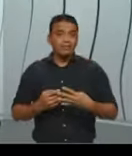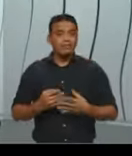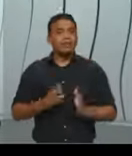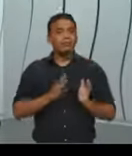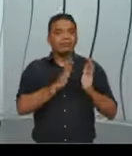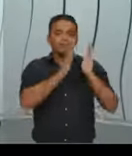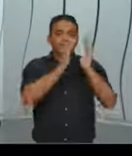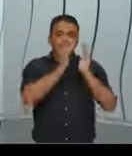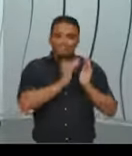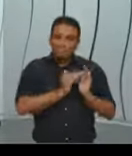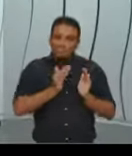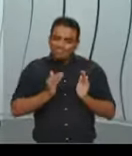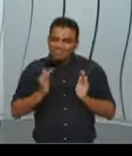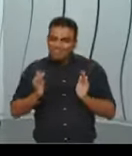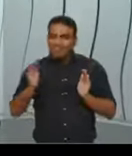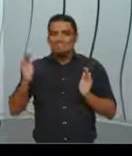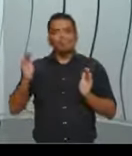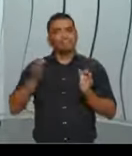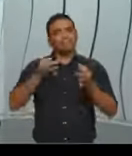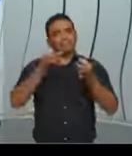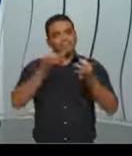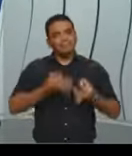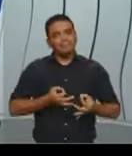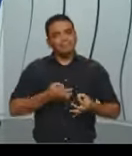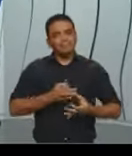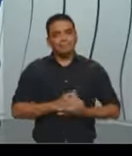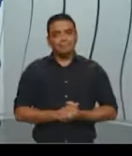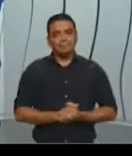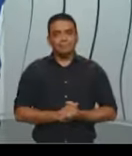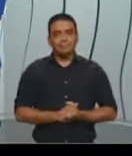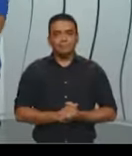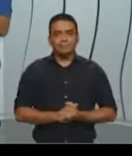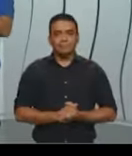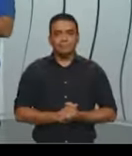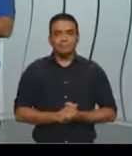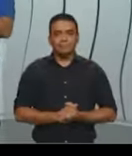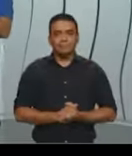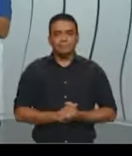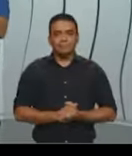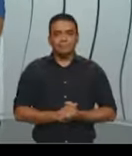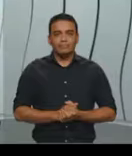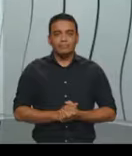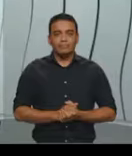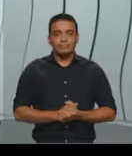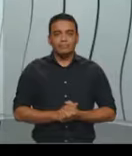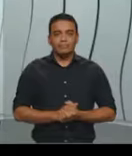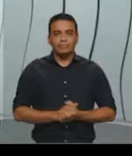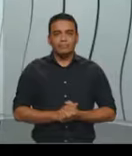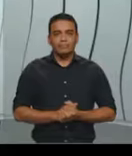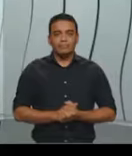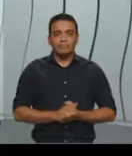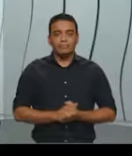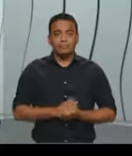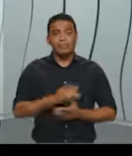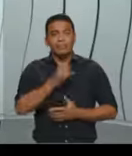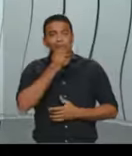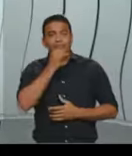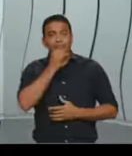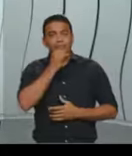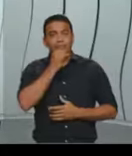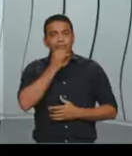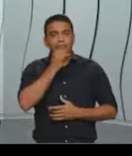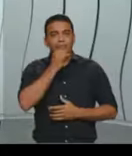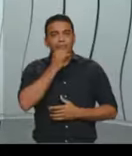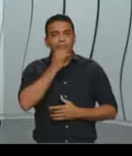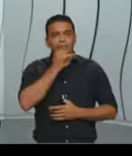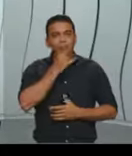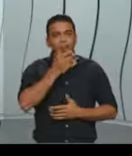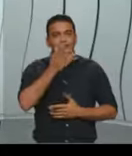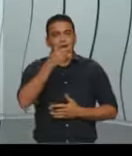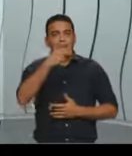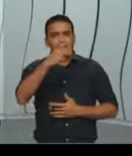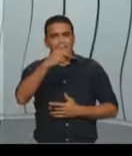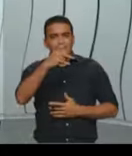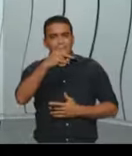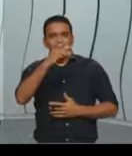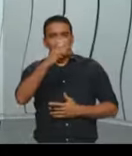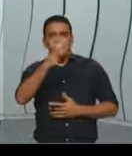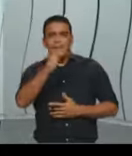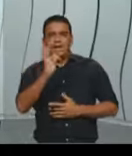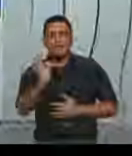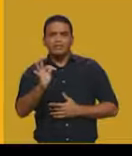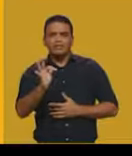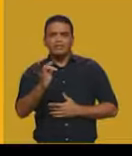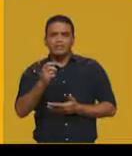tipo isso que a gente quer dizer. Olha só, tá, esse exemplo está no nosso PET. Fala assim, o ingresso